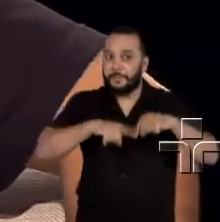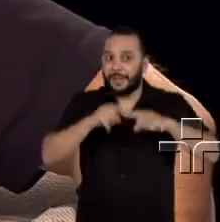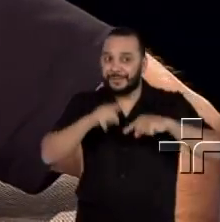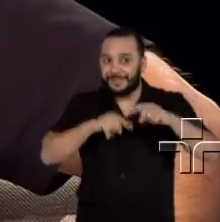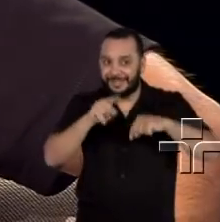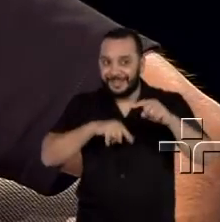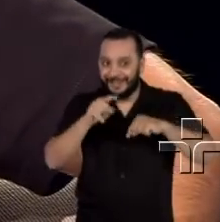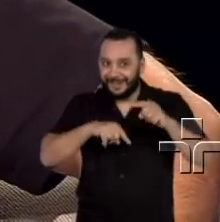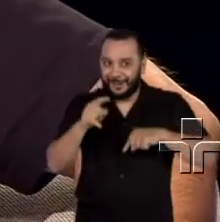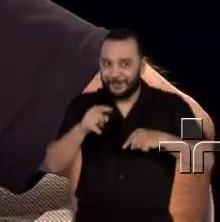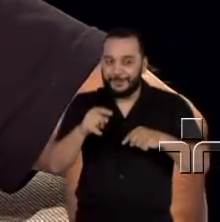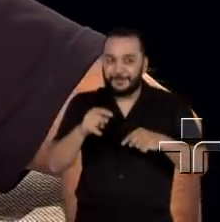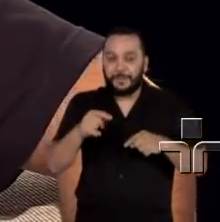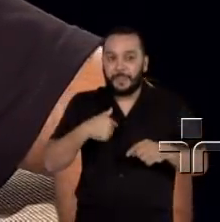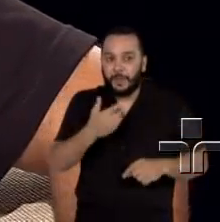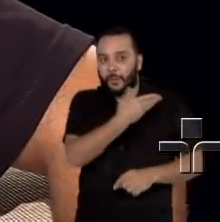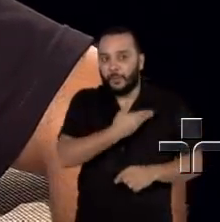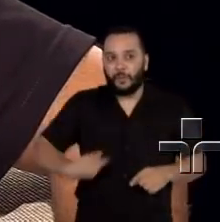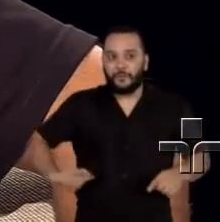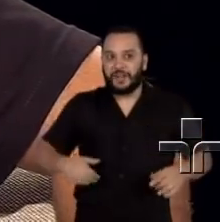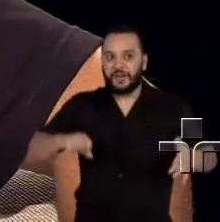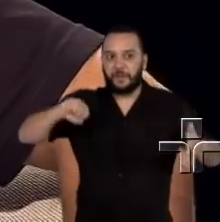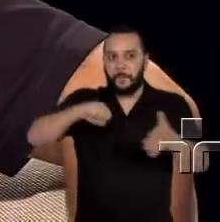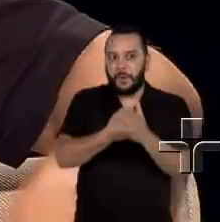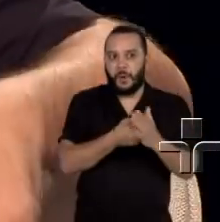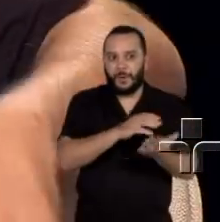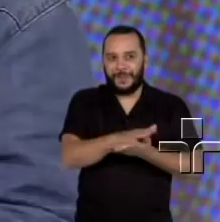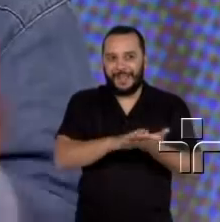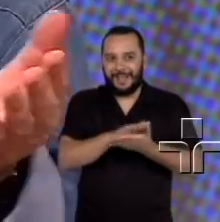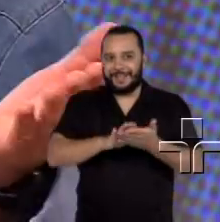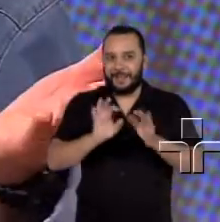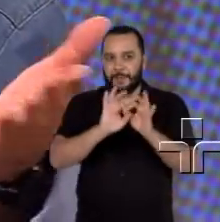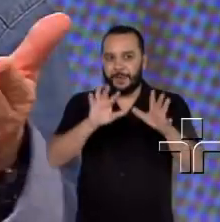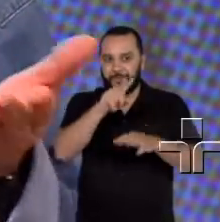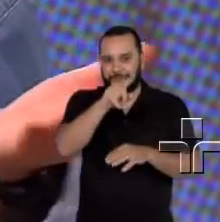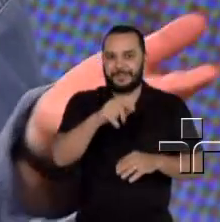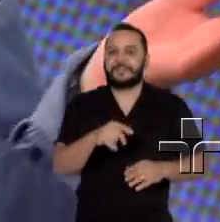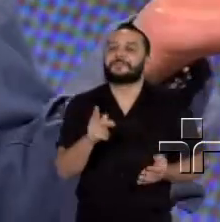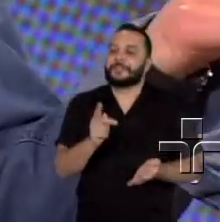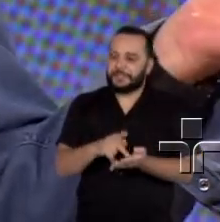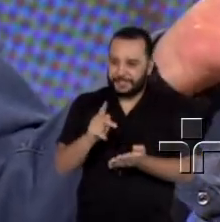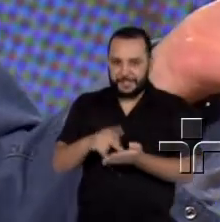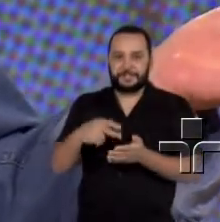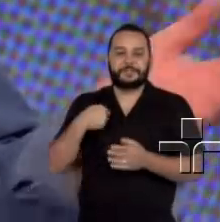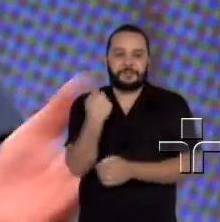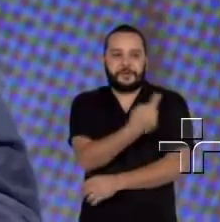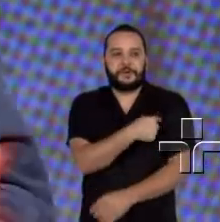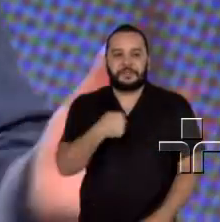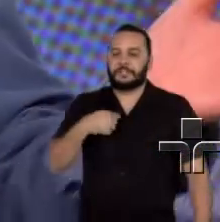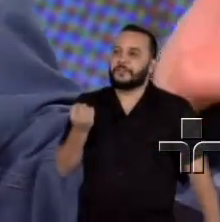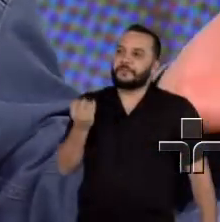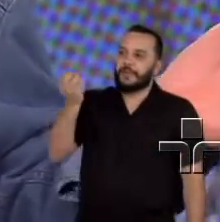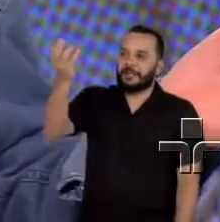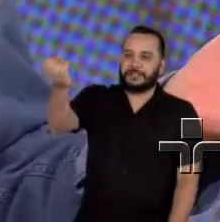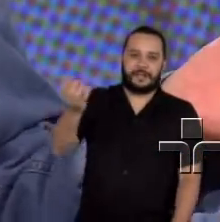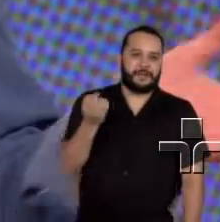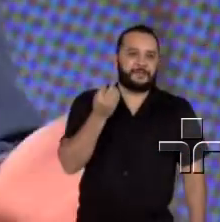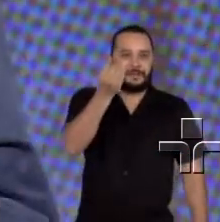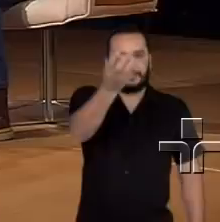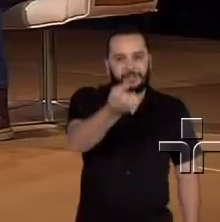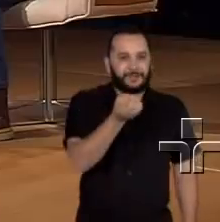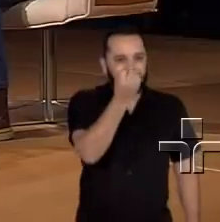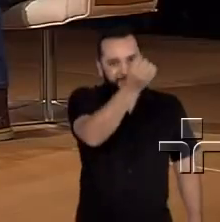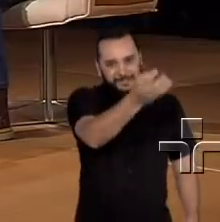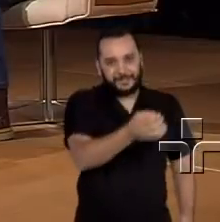materiais e Shakespeare te protegendo? Aí a gente começou a viajar o mundo, né? Vocês fizeram